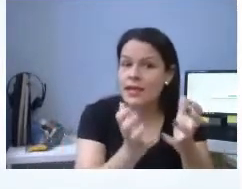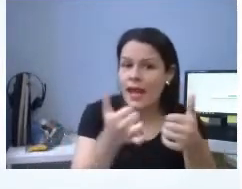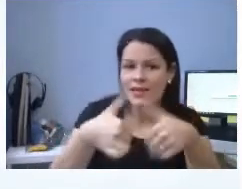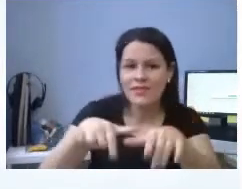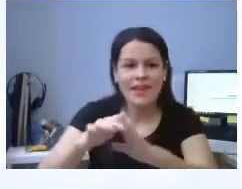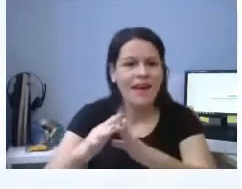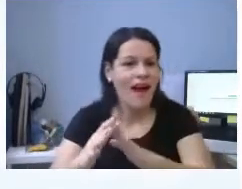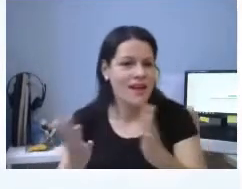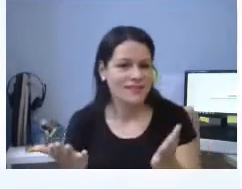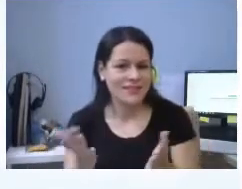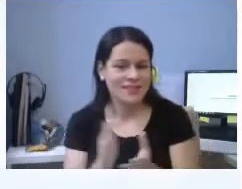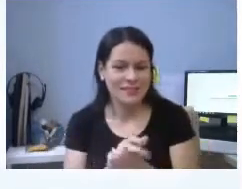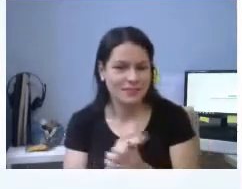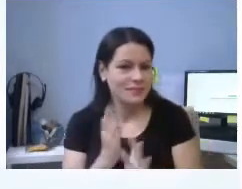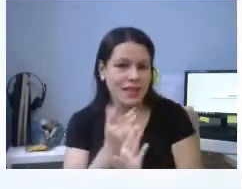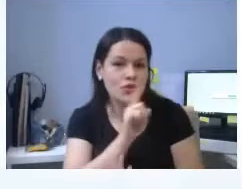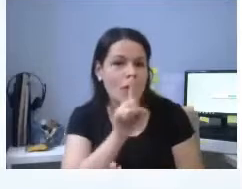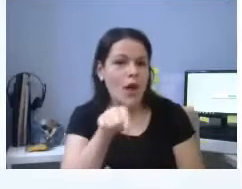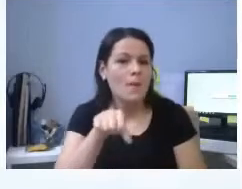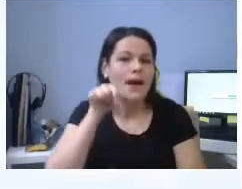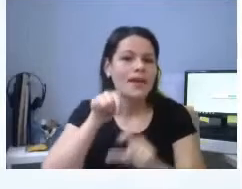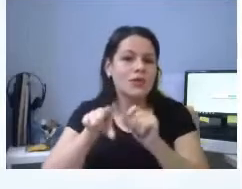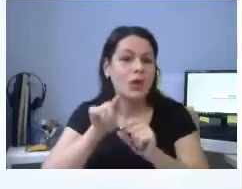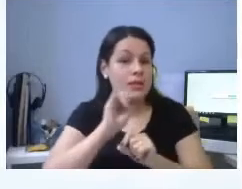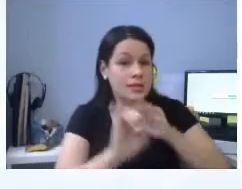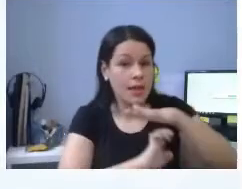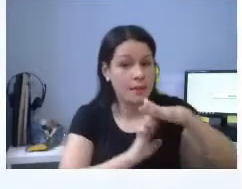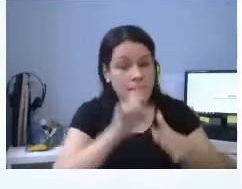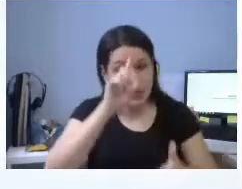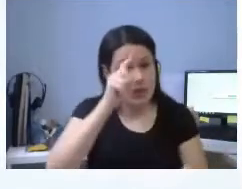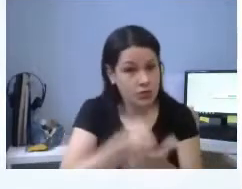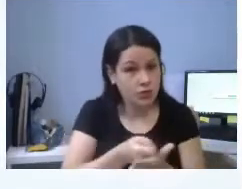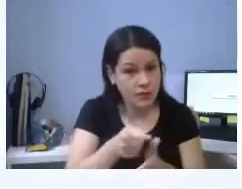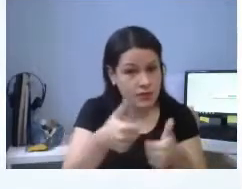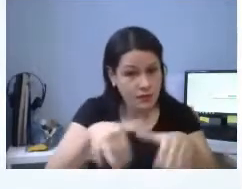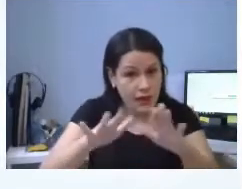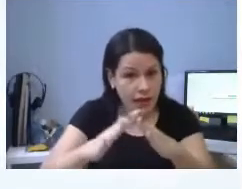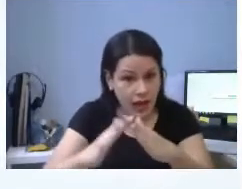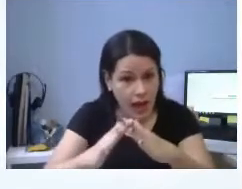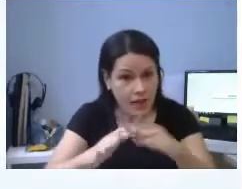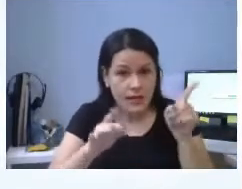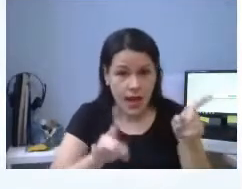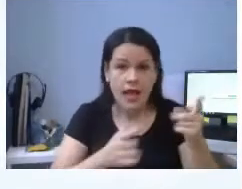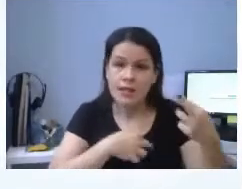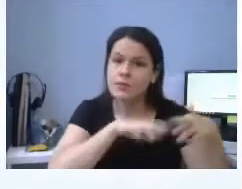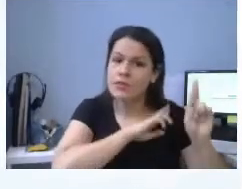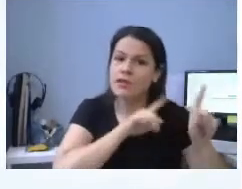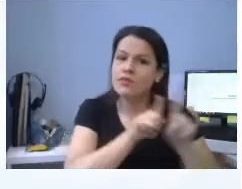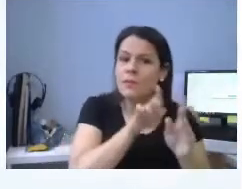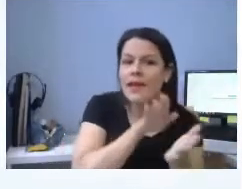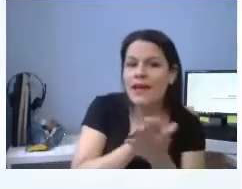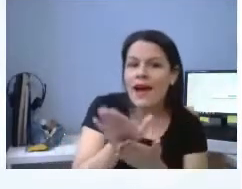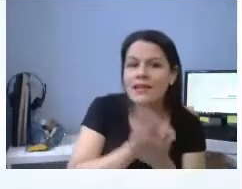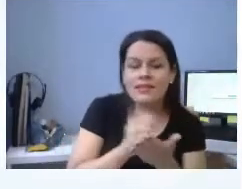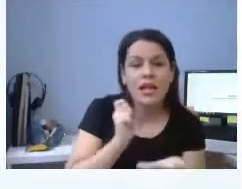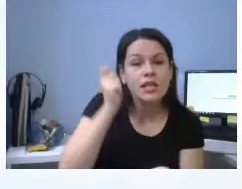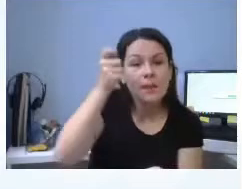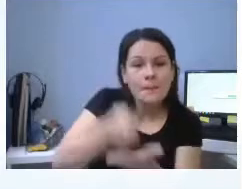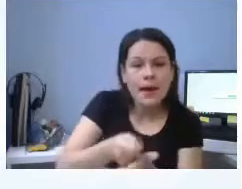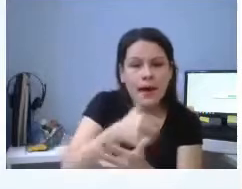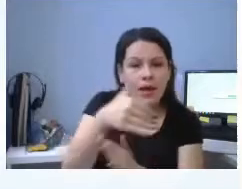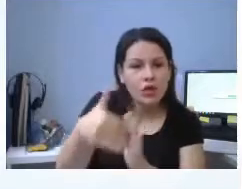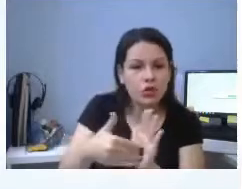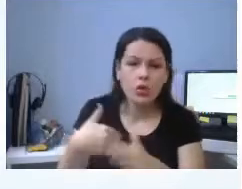interessante. E se ela definir isso, ela tem que tomar todas as medidas necessárias, inclusive custear esse processo, ou